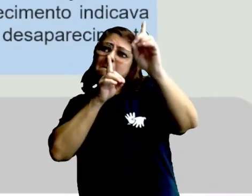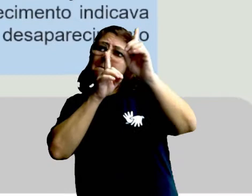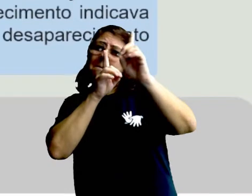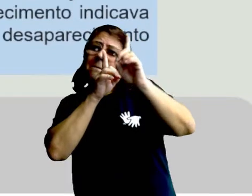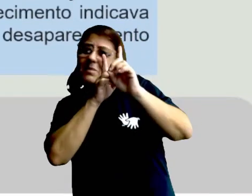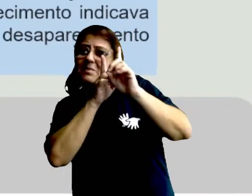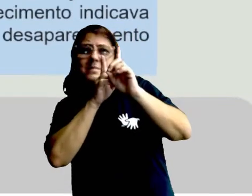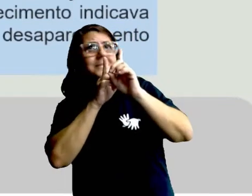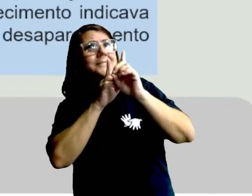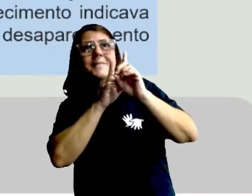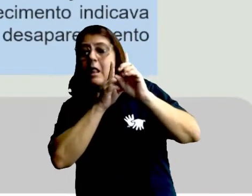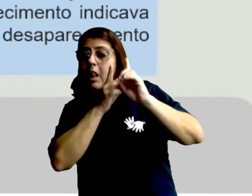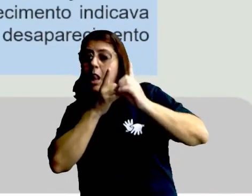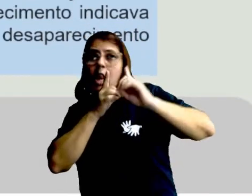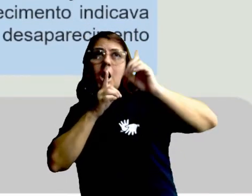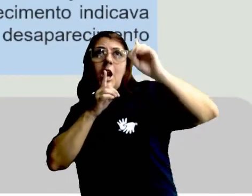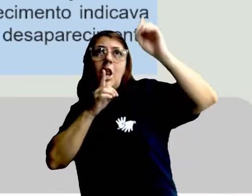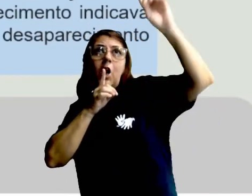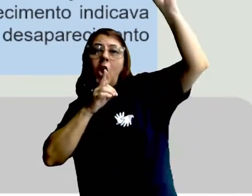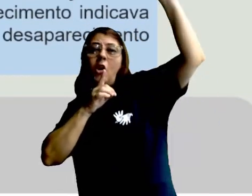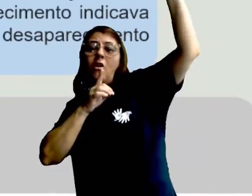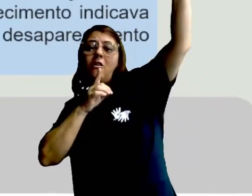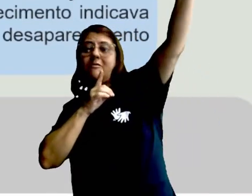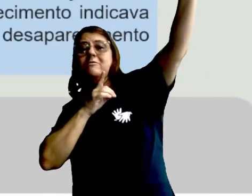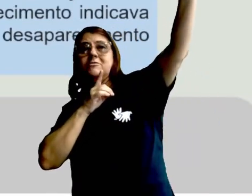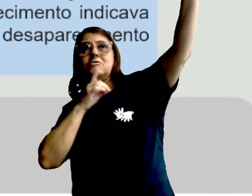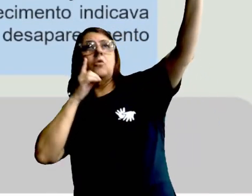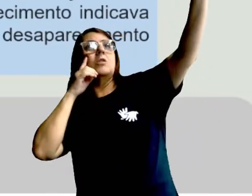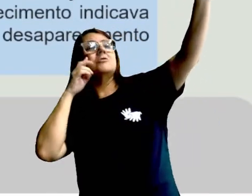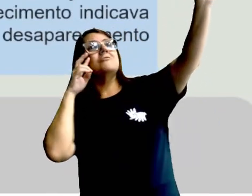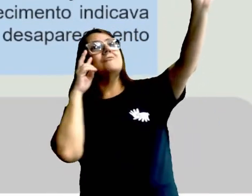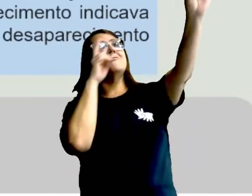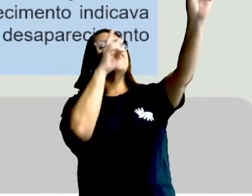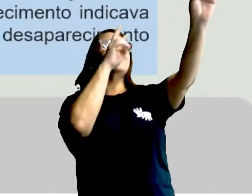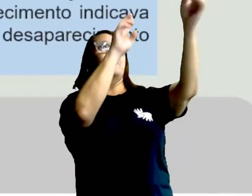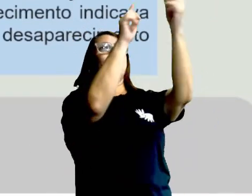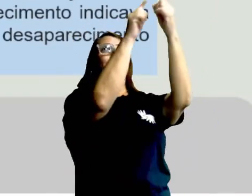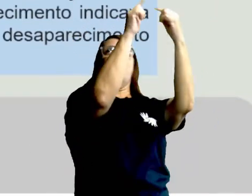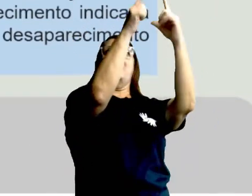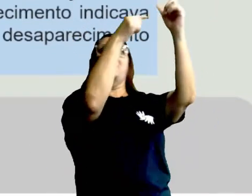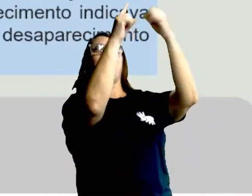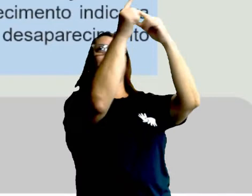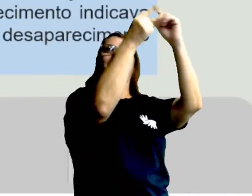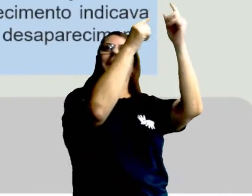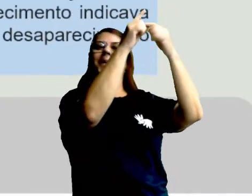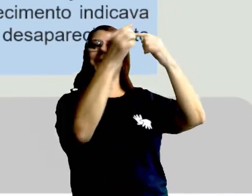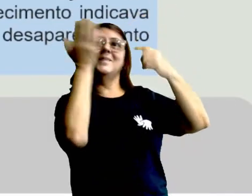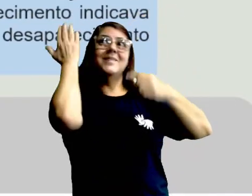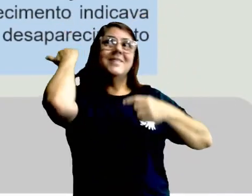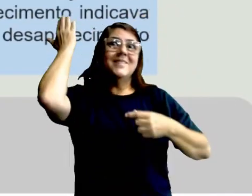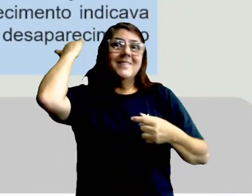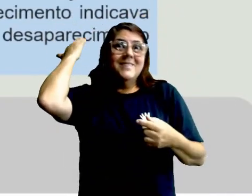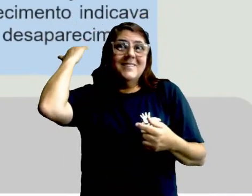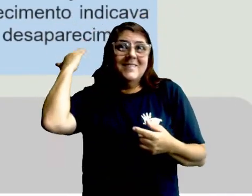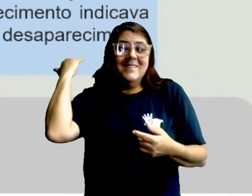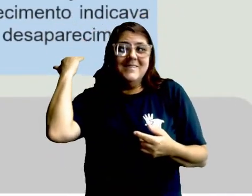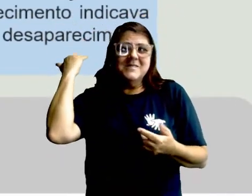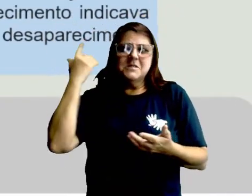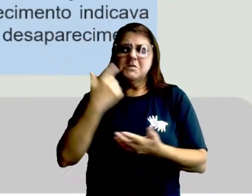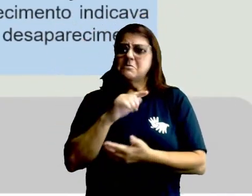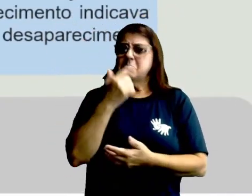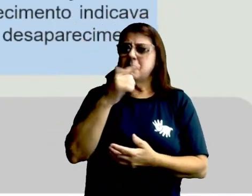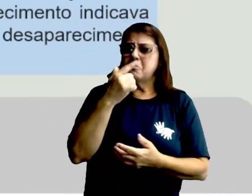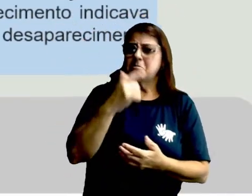Mas brilham tão forte que, quando a gente vê, parece que estão tudo juntas. Antigamente, gente, quando não